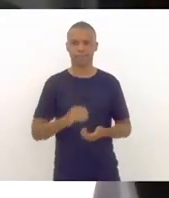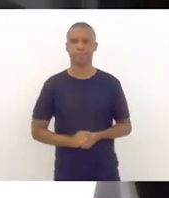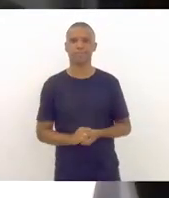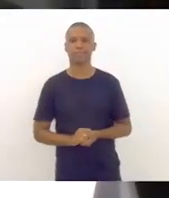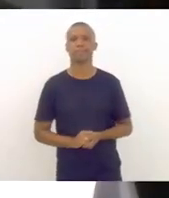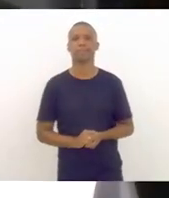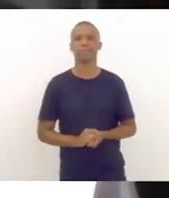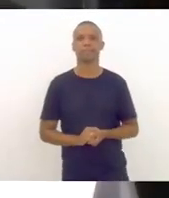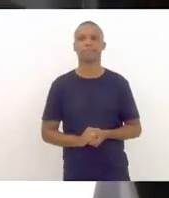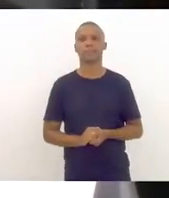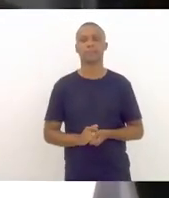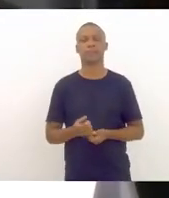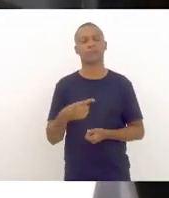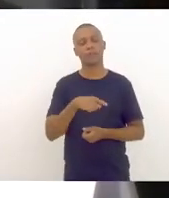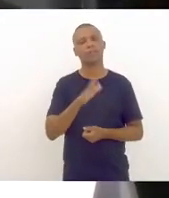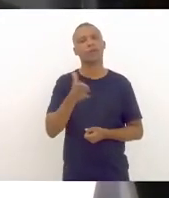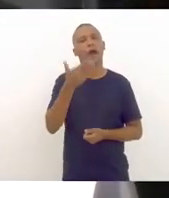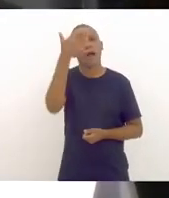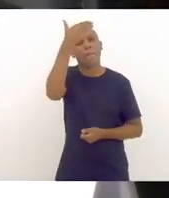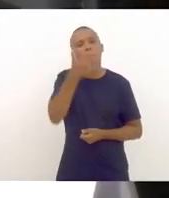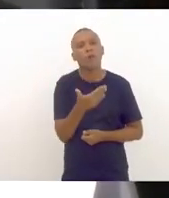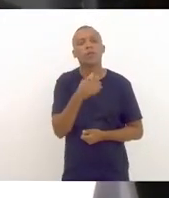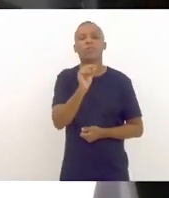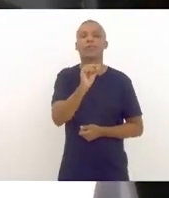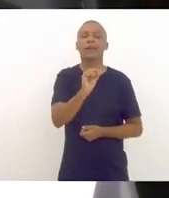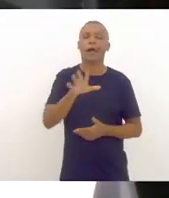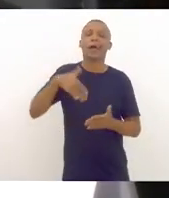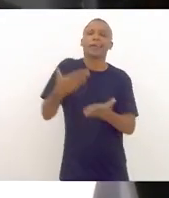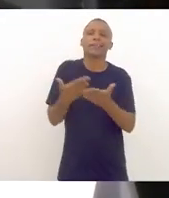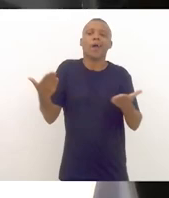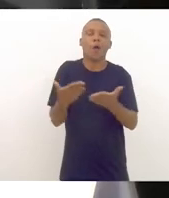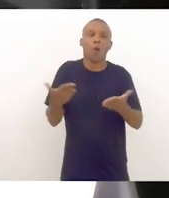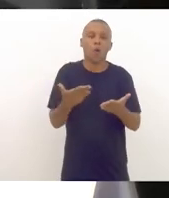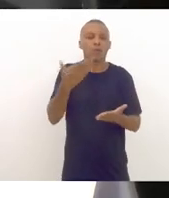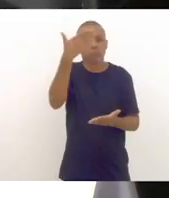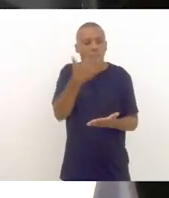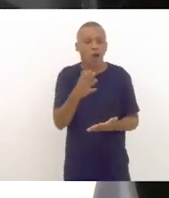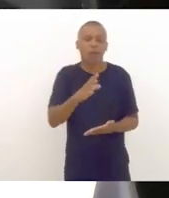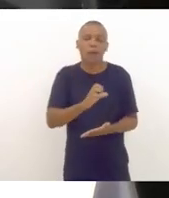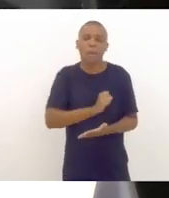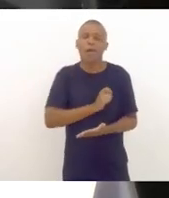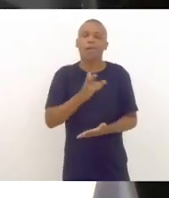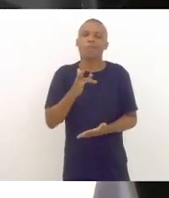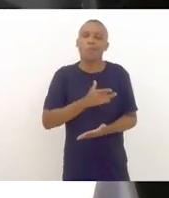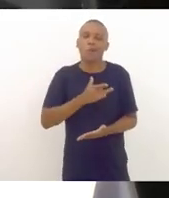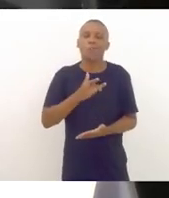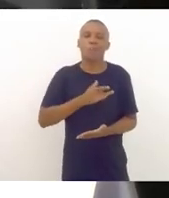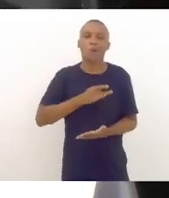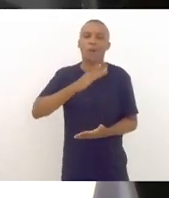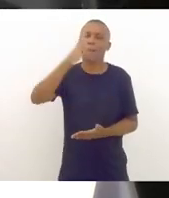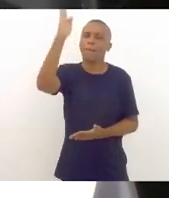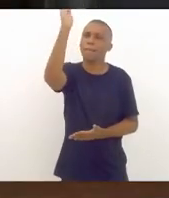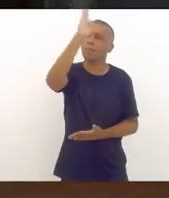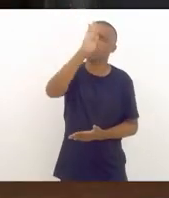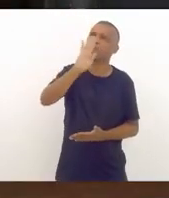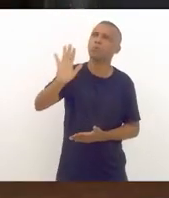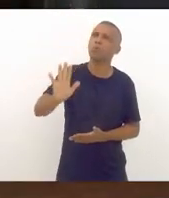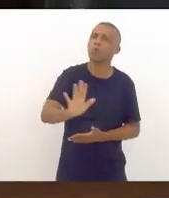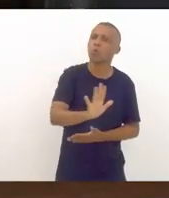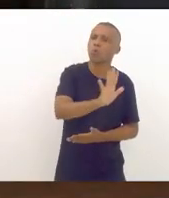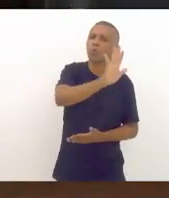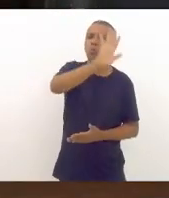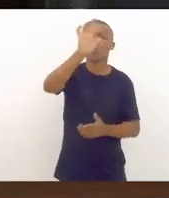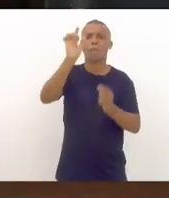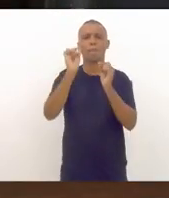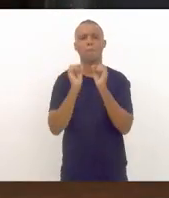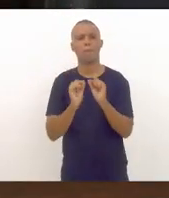E você, que já demonstrava e demonstra toda a sua paixão por essa nação, ganha um